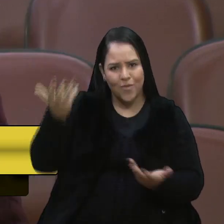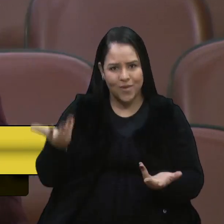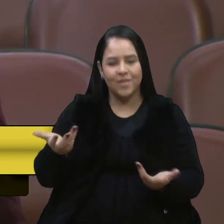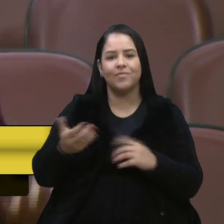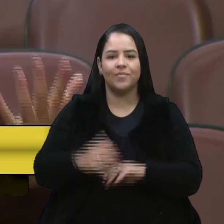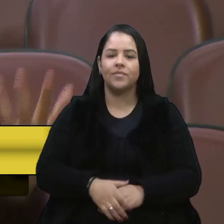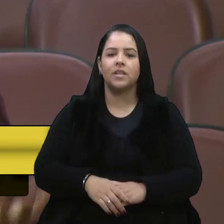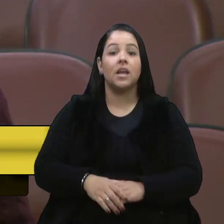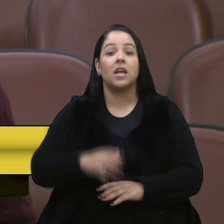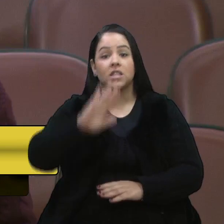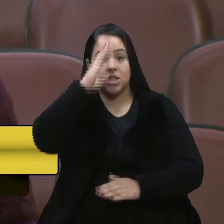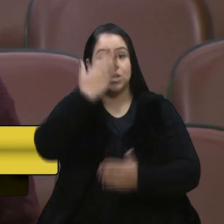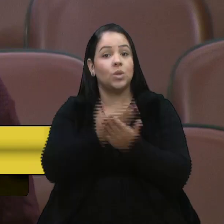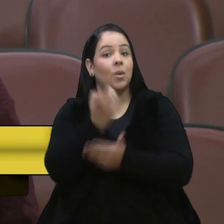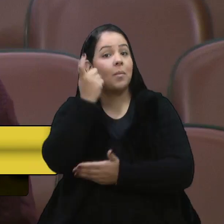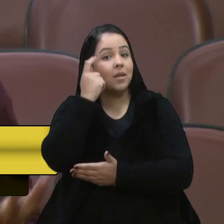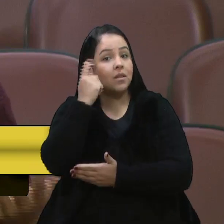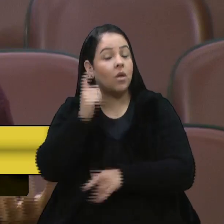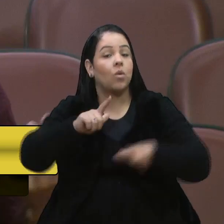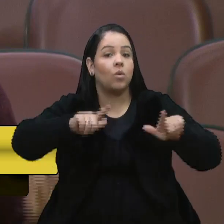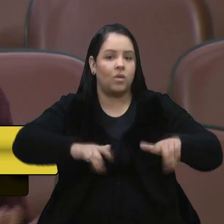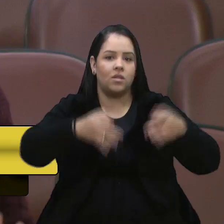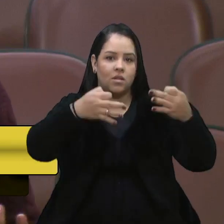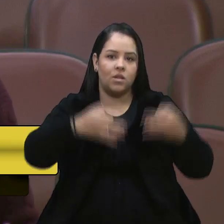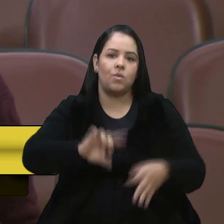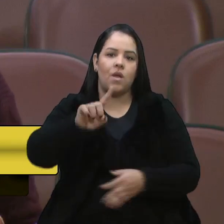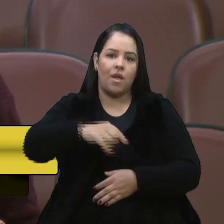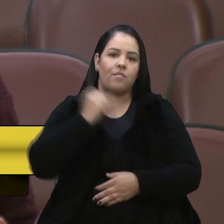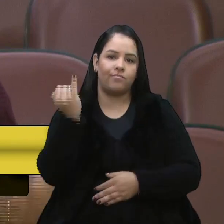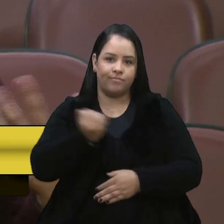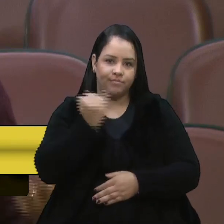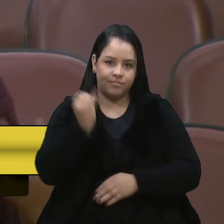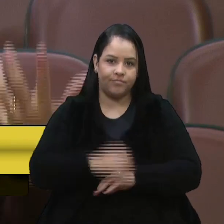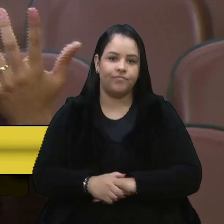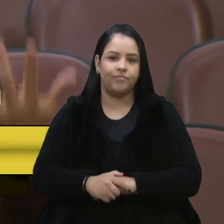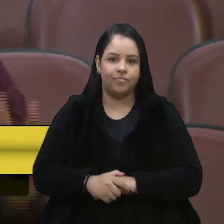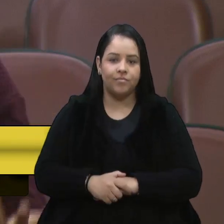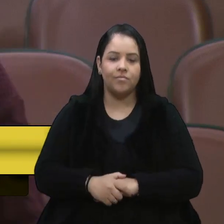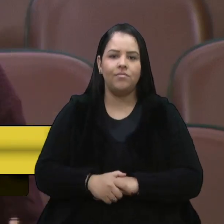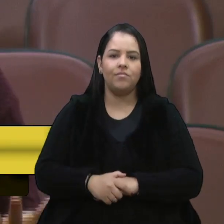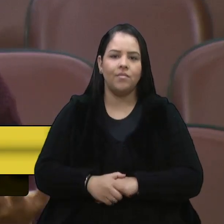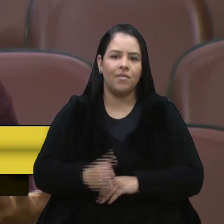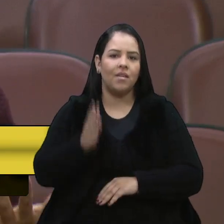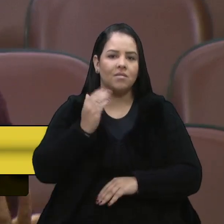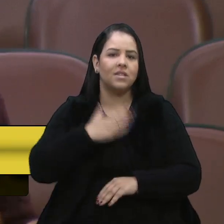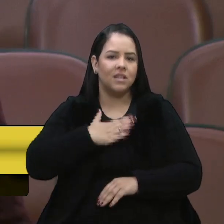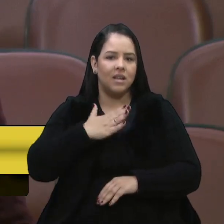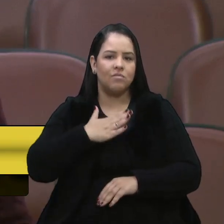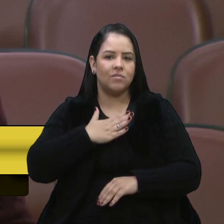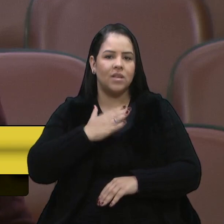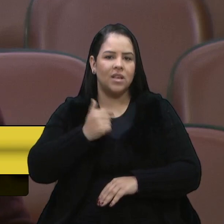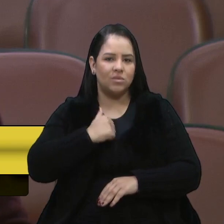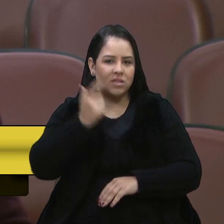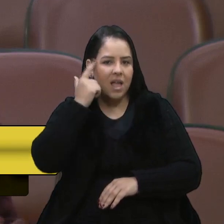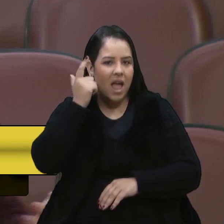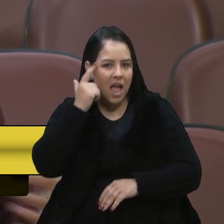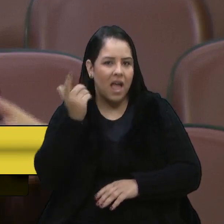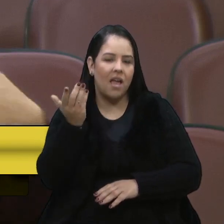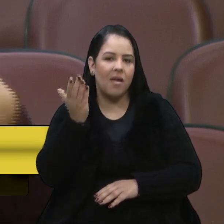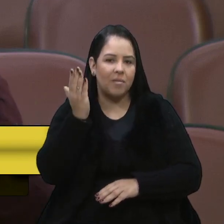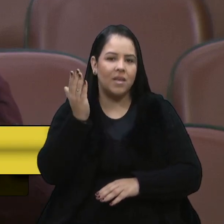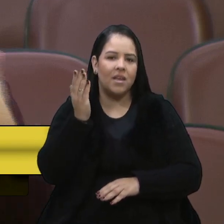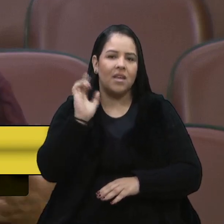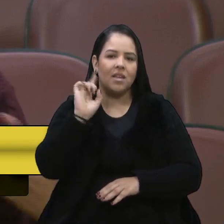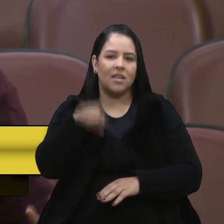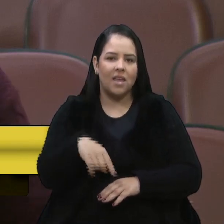que pensar um espaço adequado é necessário. Acompanho, sei que é cultural, especialmente os imigrantes senegaleses. No